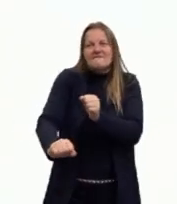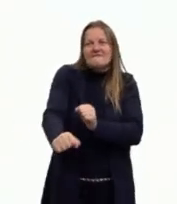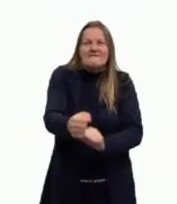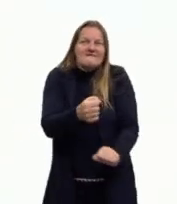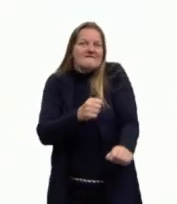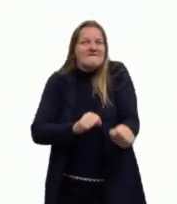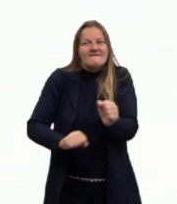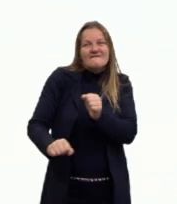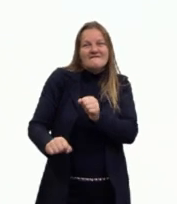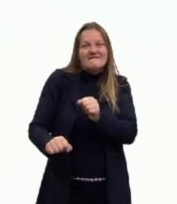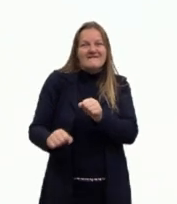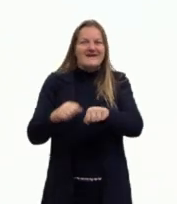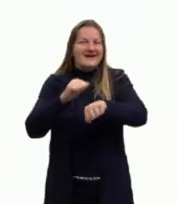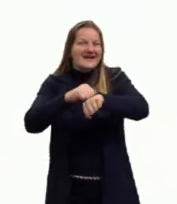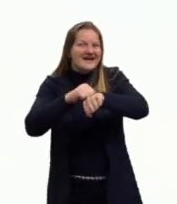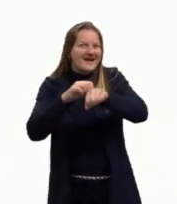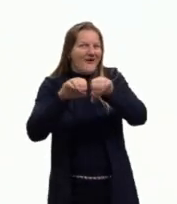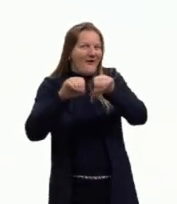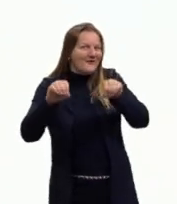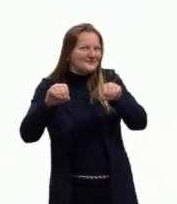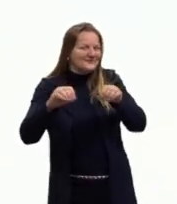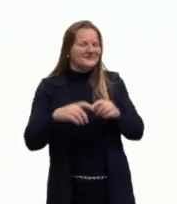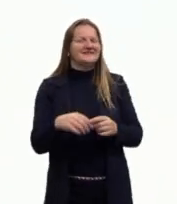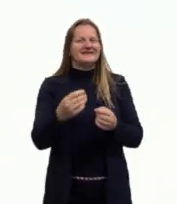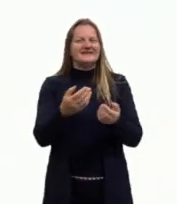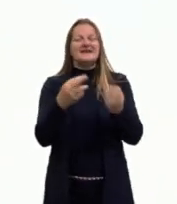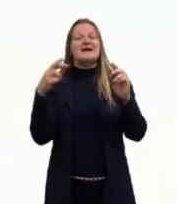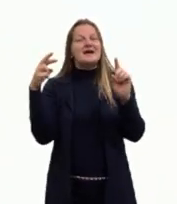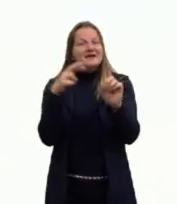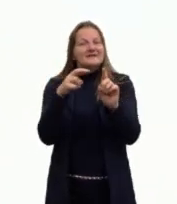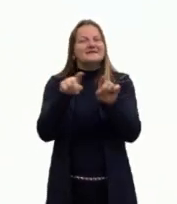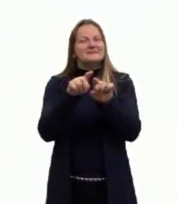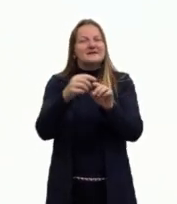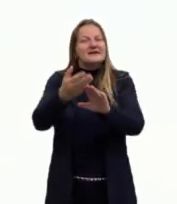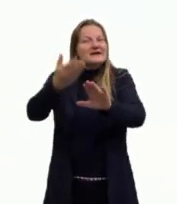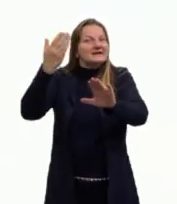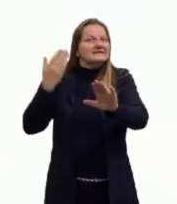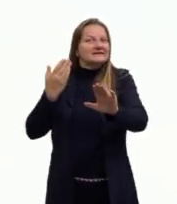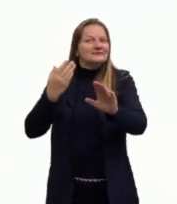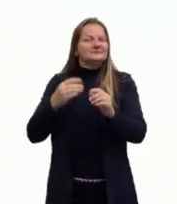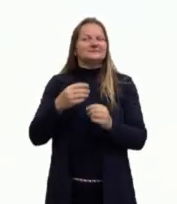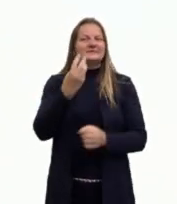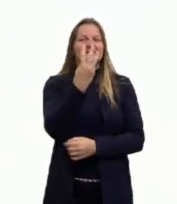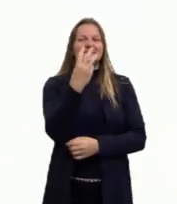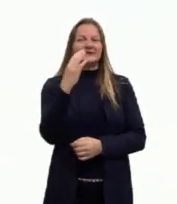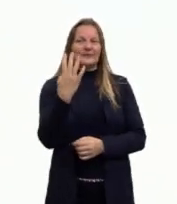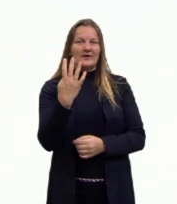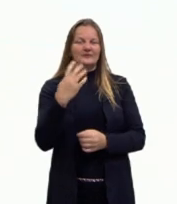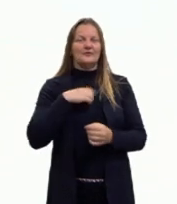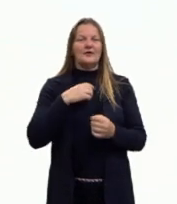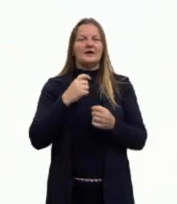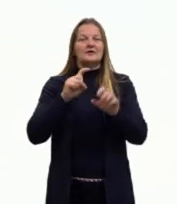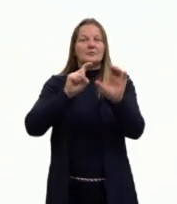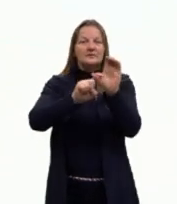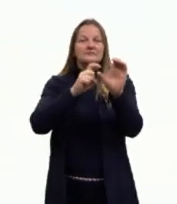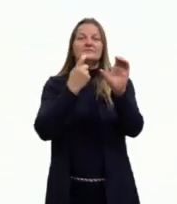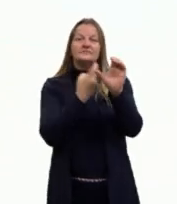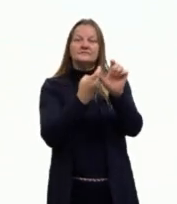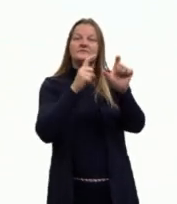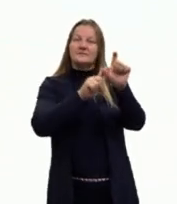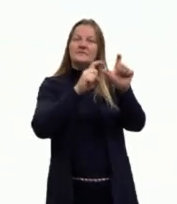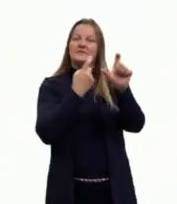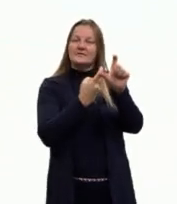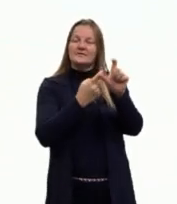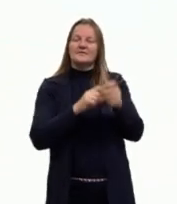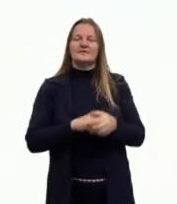né E ela faz aí também uma referência na sala anterior a nossa aula 3 quatro que era sobre expressões idiomáticas né